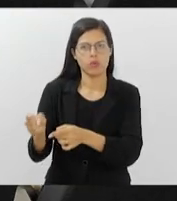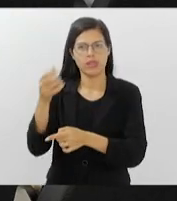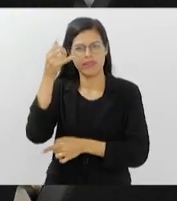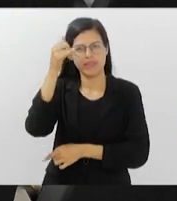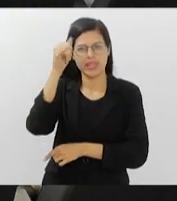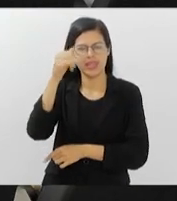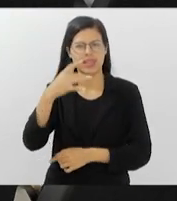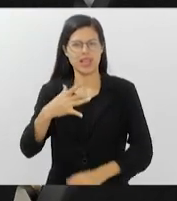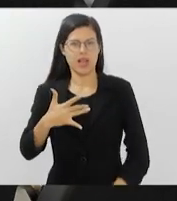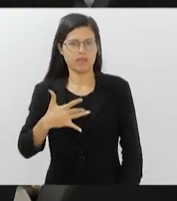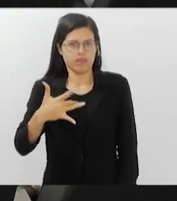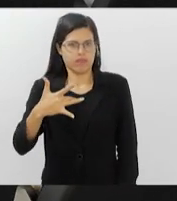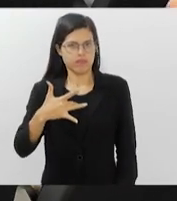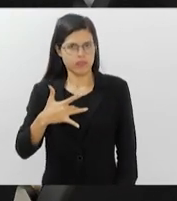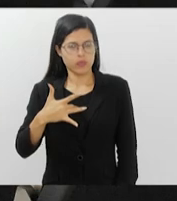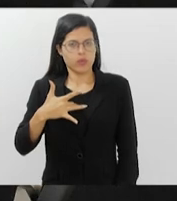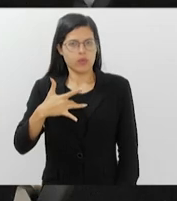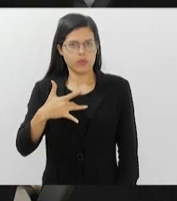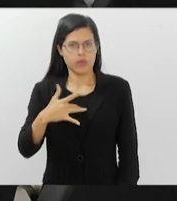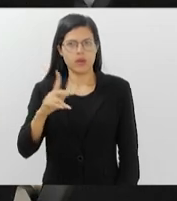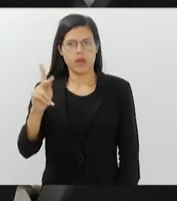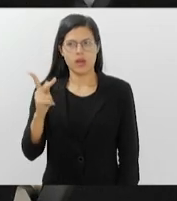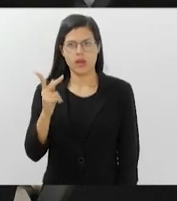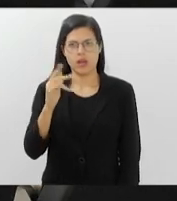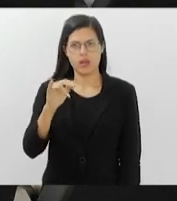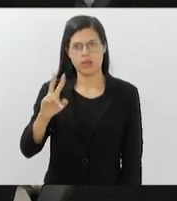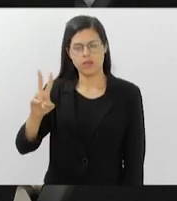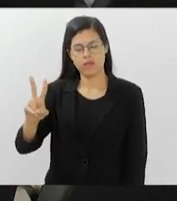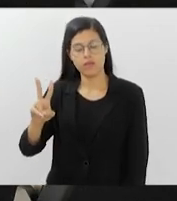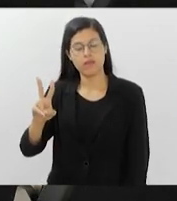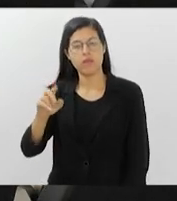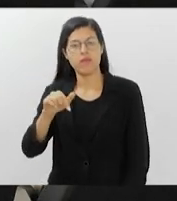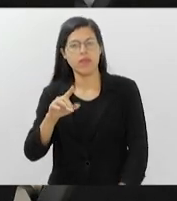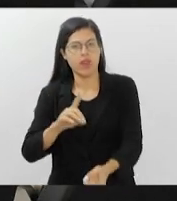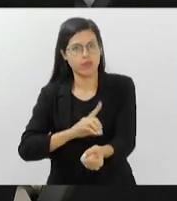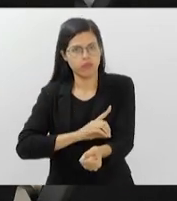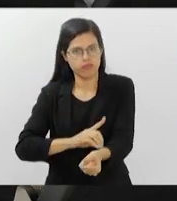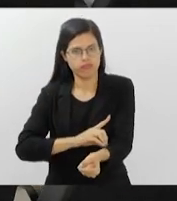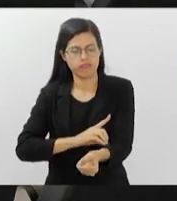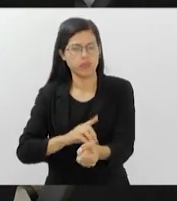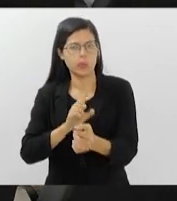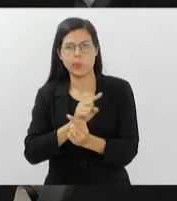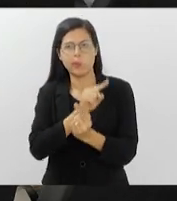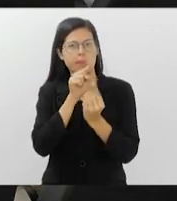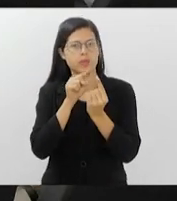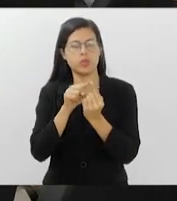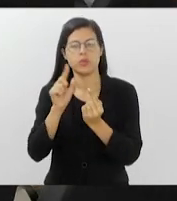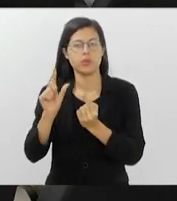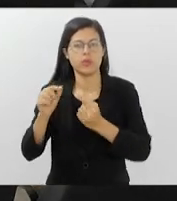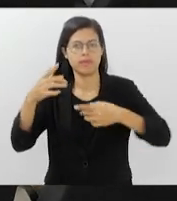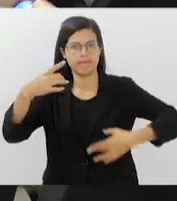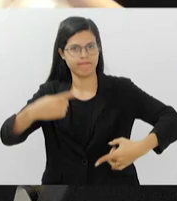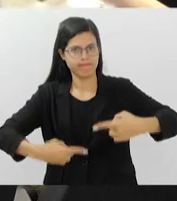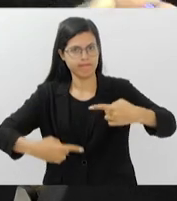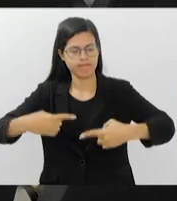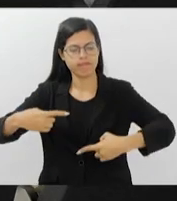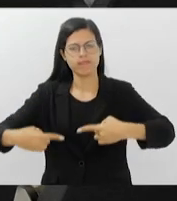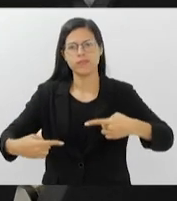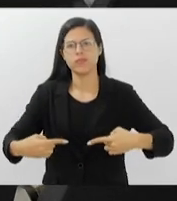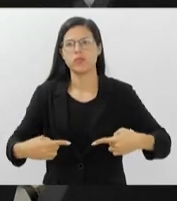tuberculose HIV e diabetes com a finalidade de discutir o